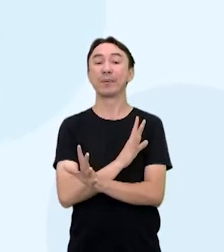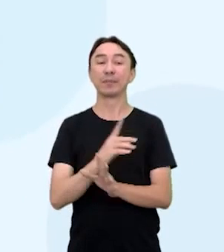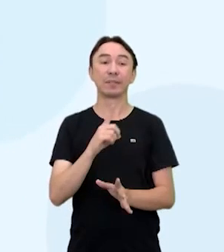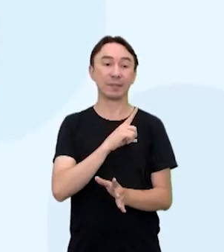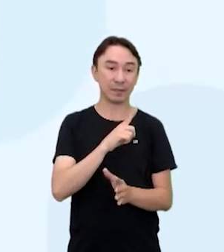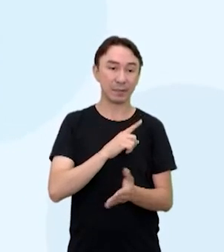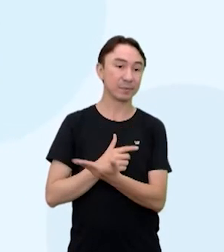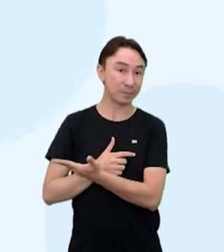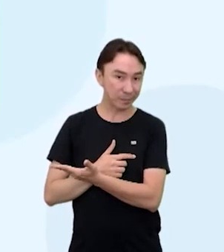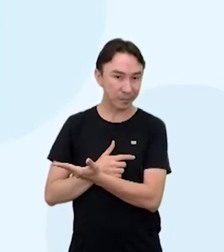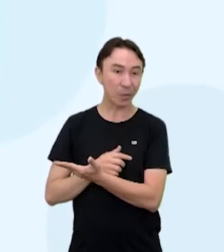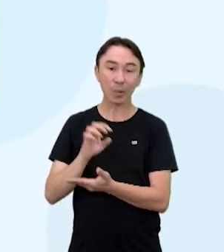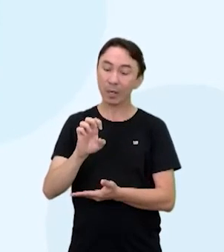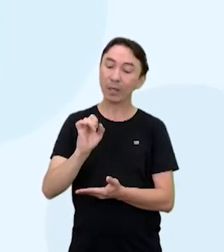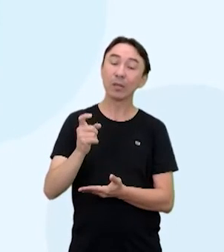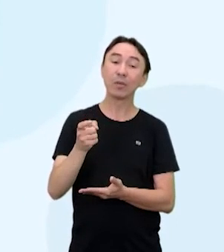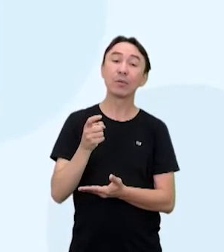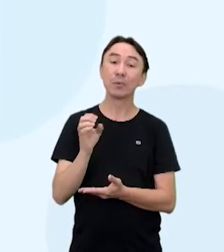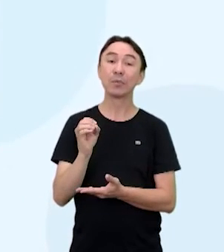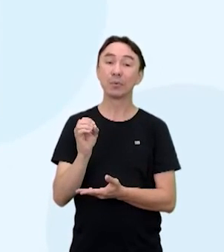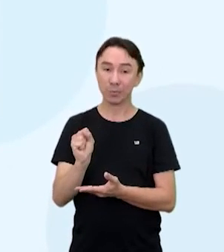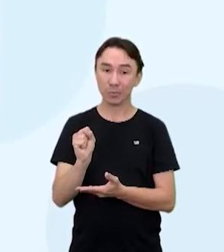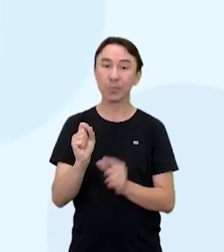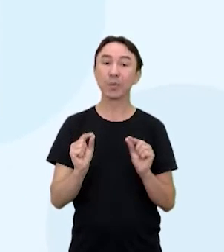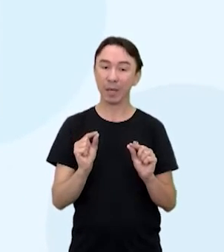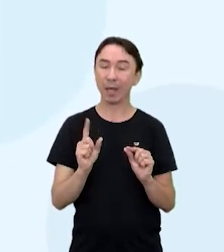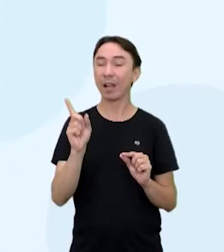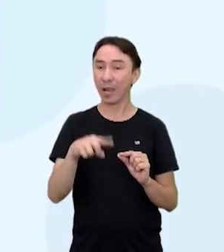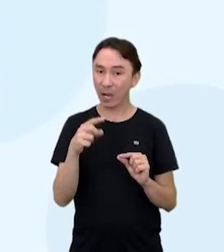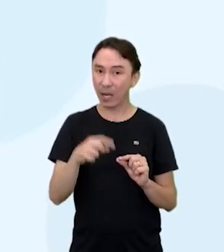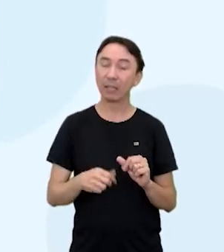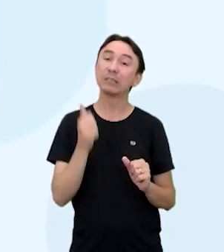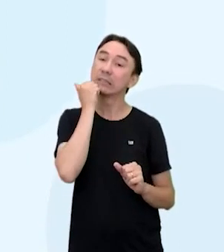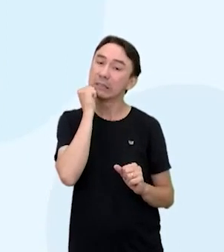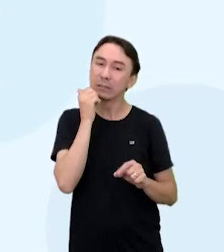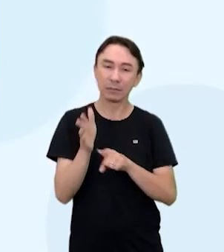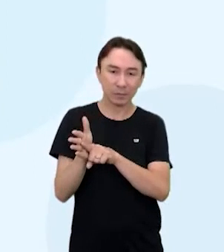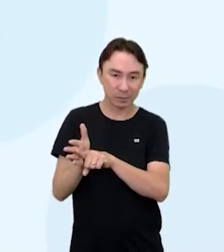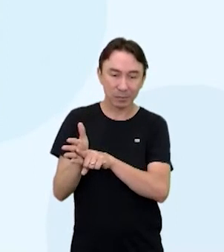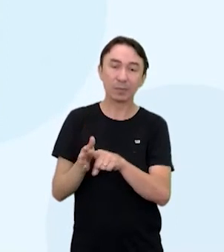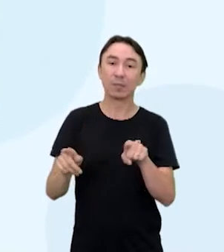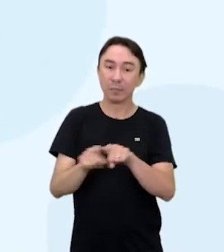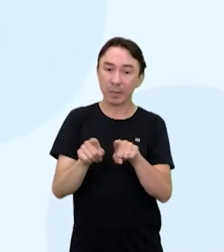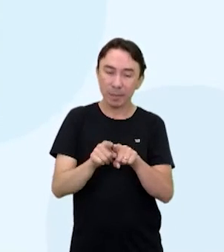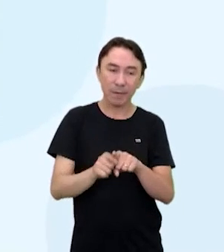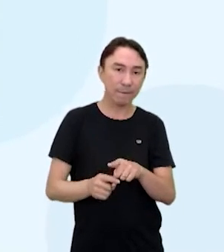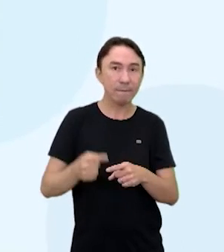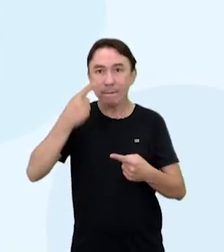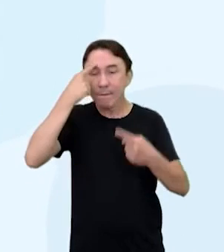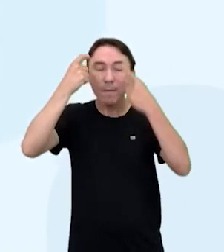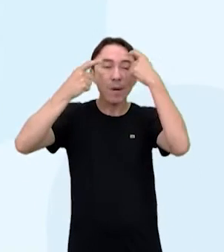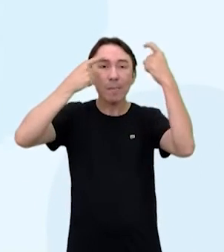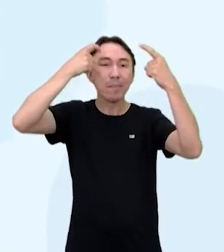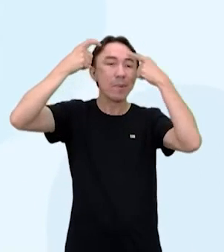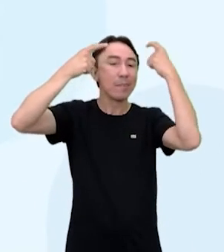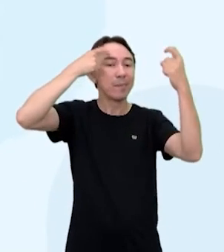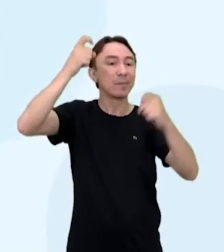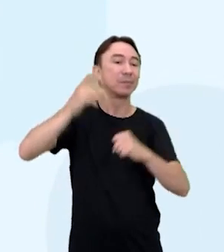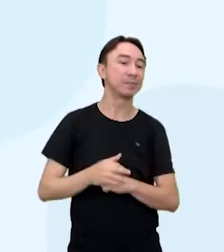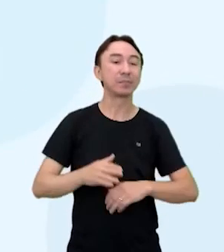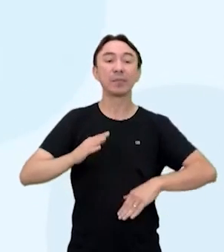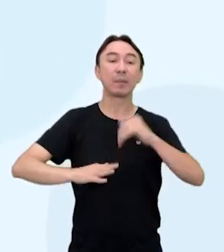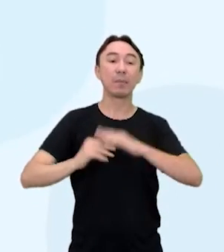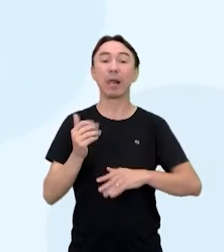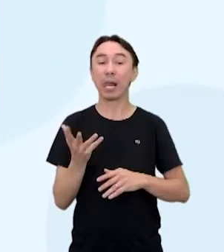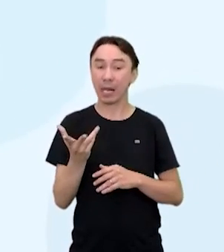estruturantes. Investigação científica e processos criativos. E lembrando aqui as nossas habilidades envolvendo a compreensão e